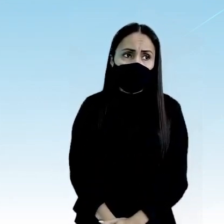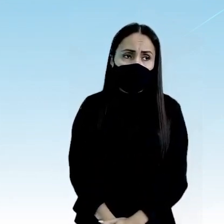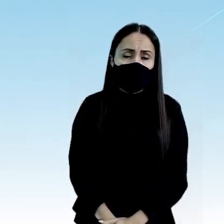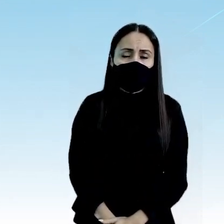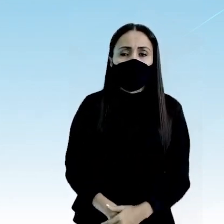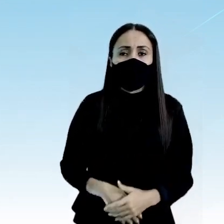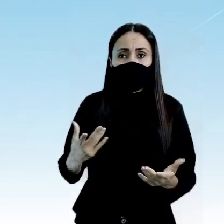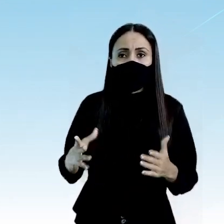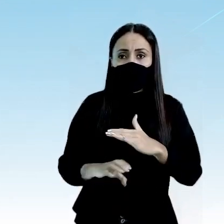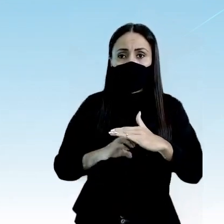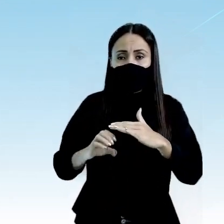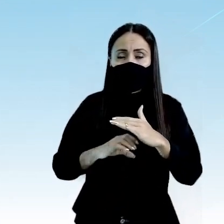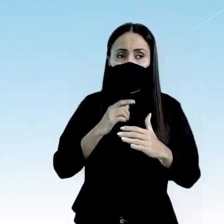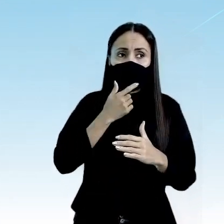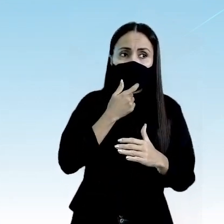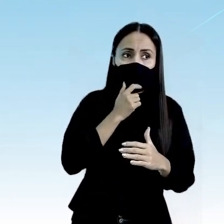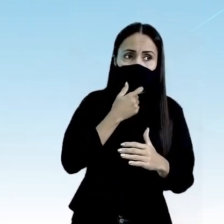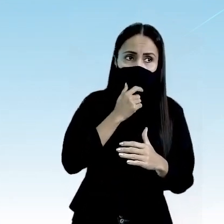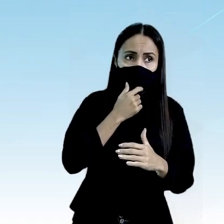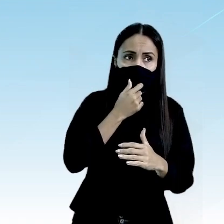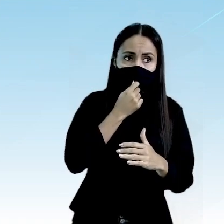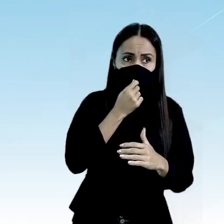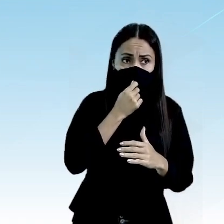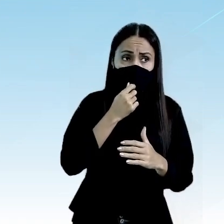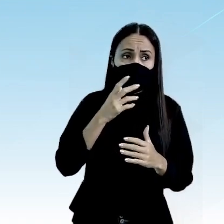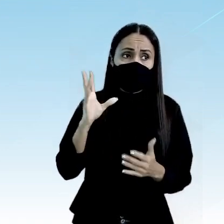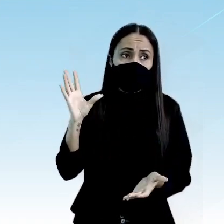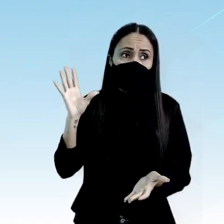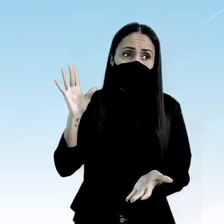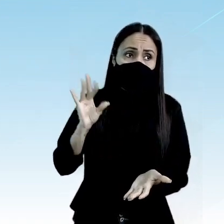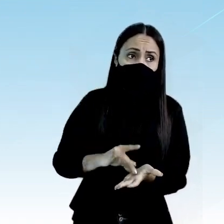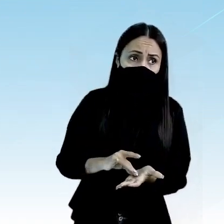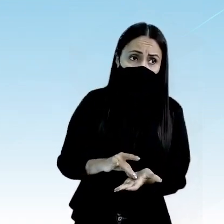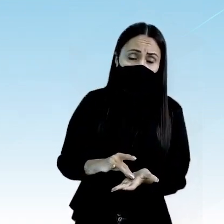empresários ingleses, né? Então, na realidade,